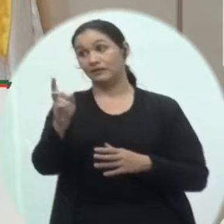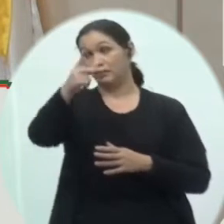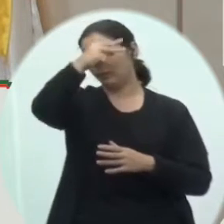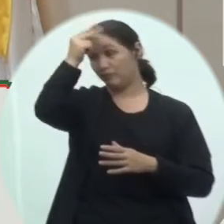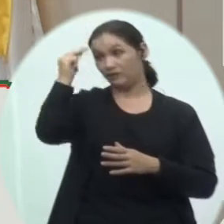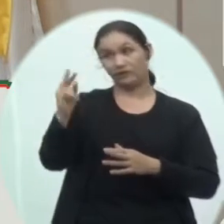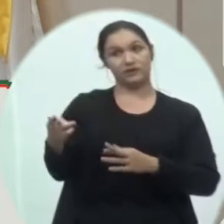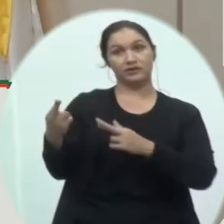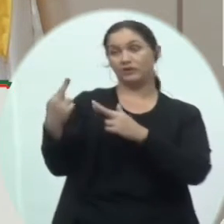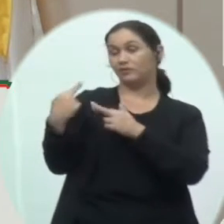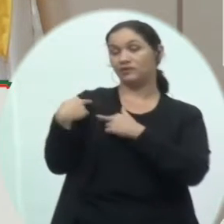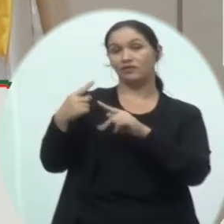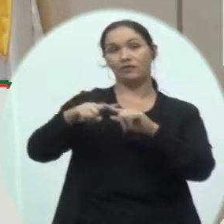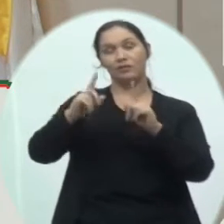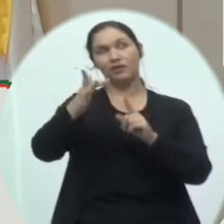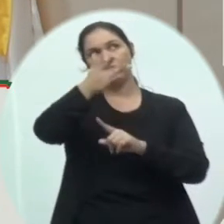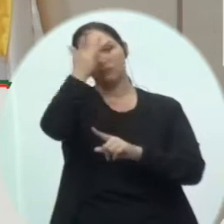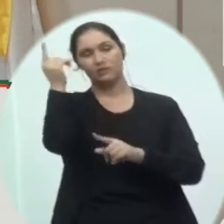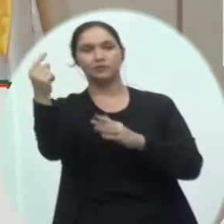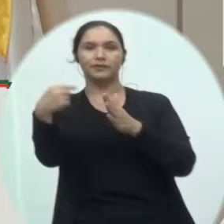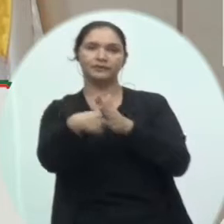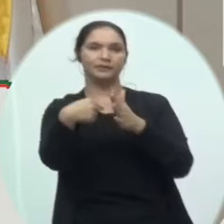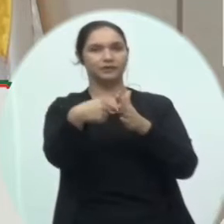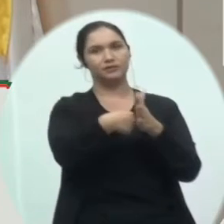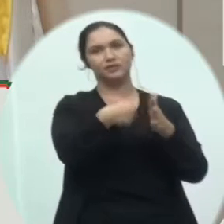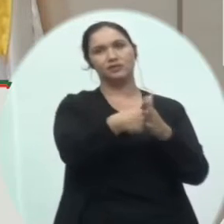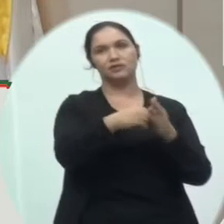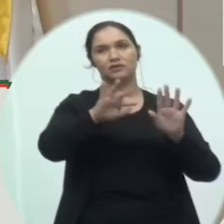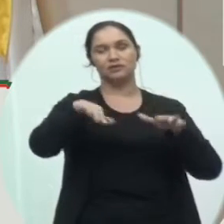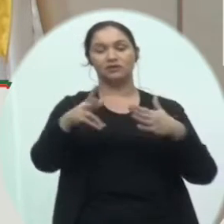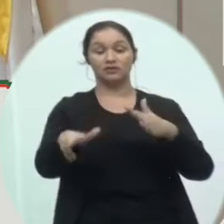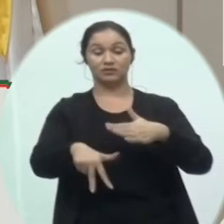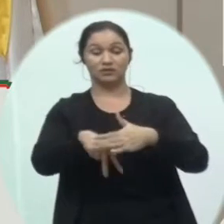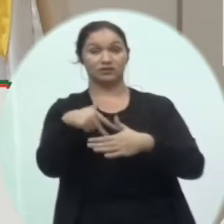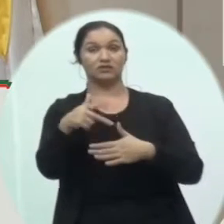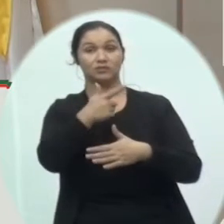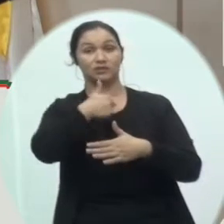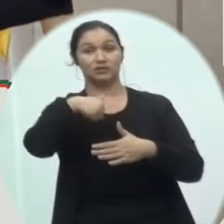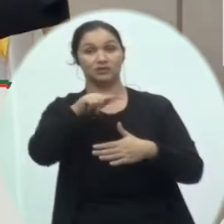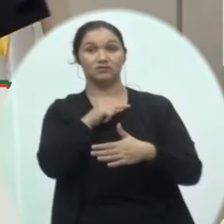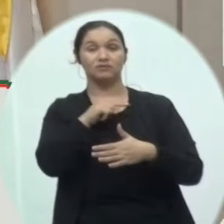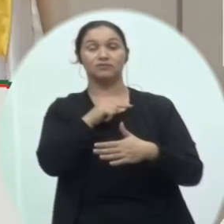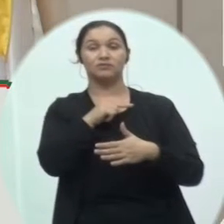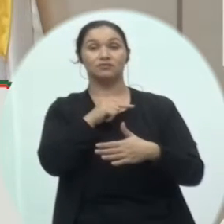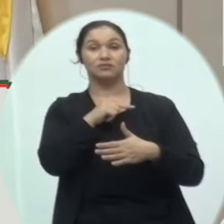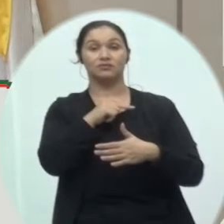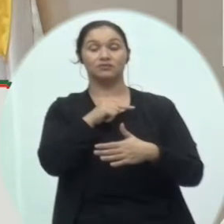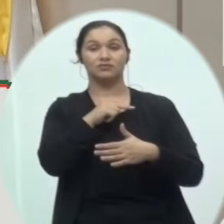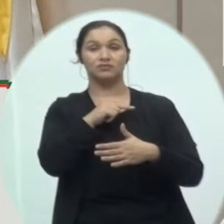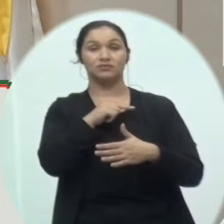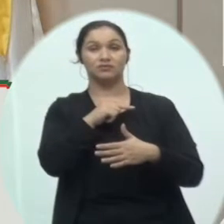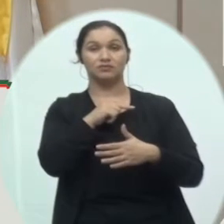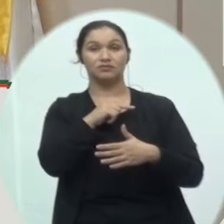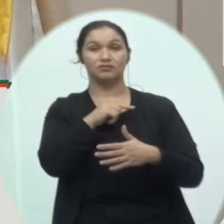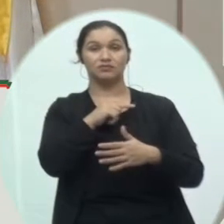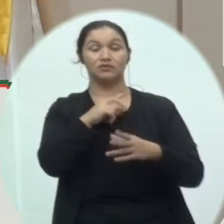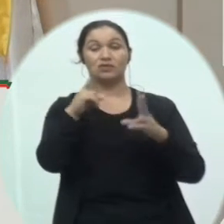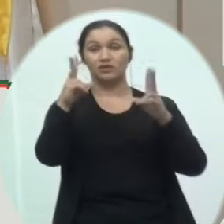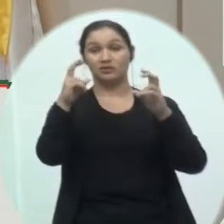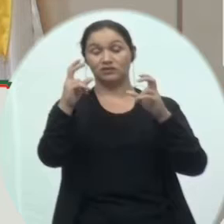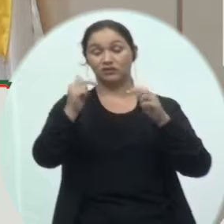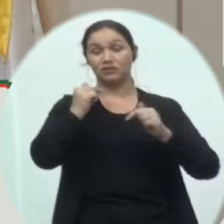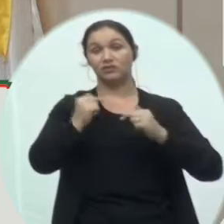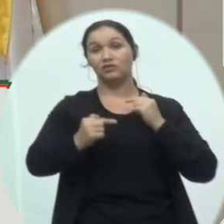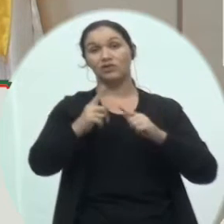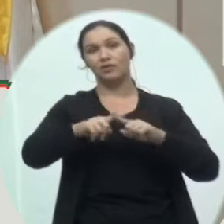tem alguns questionamentos, algumas questões que se trazem a essa tribuna e que depois o cidadão lá não tem o